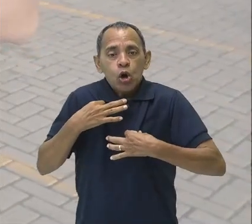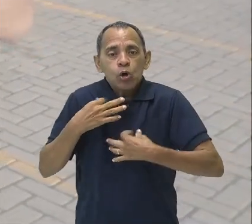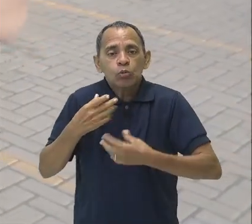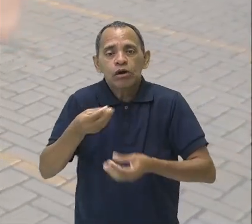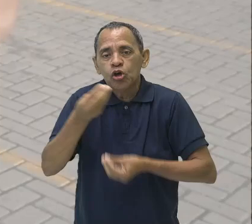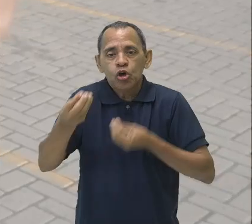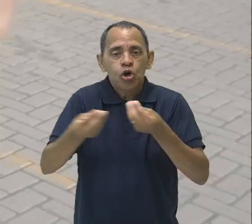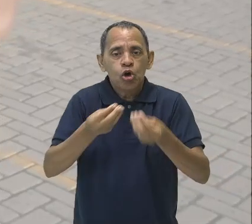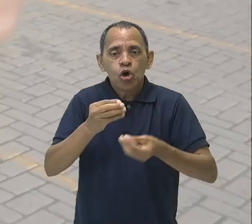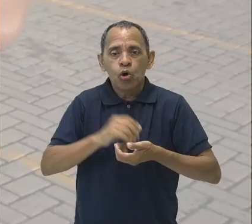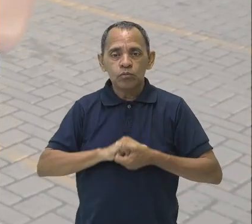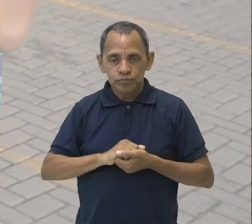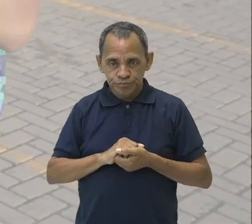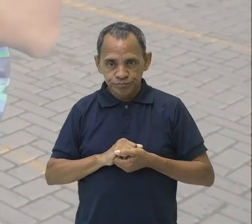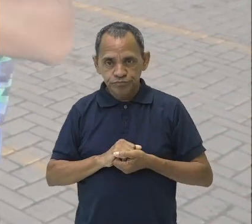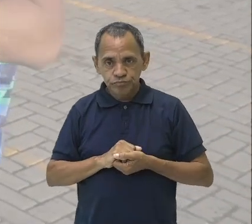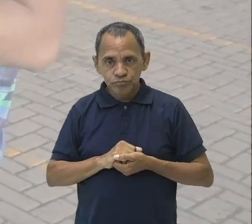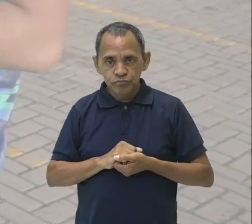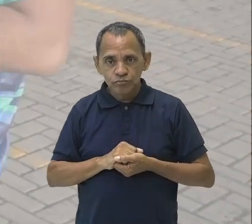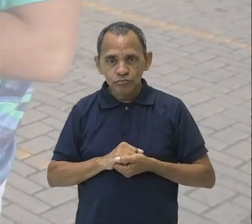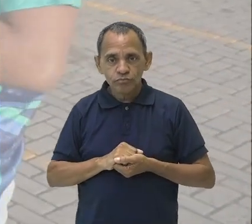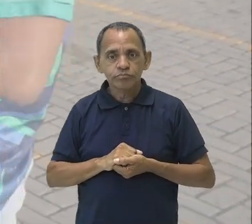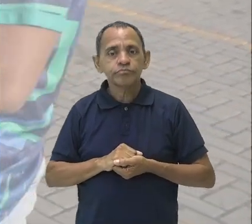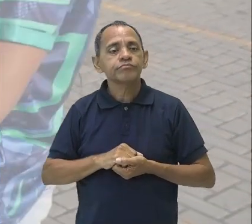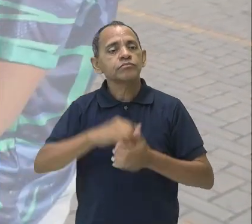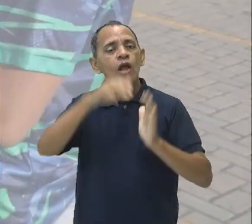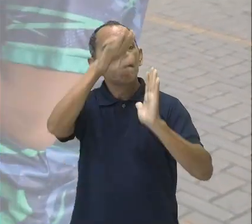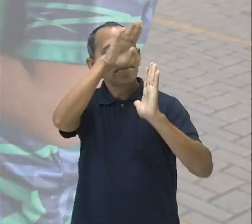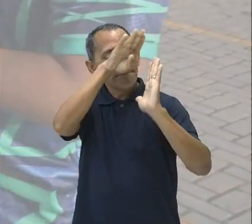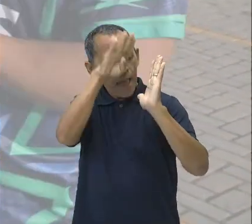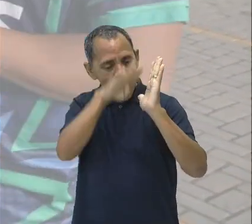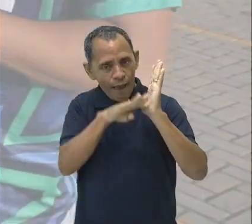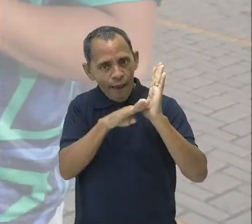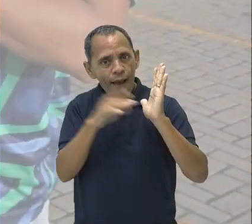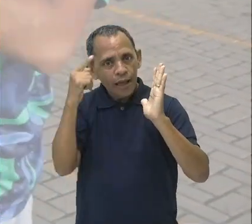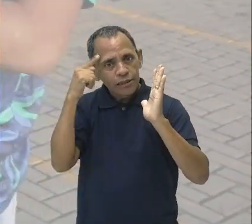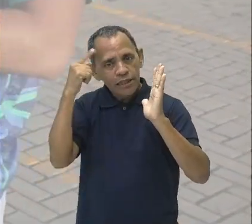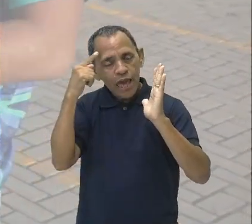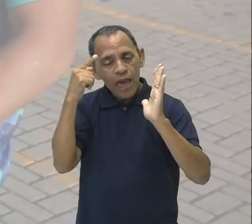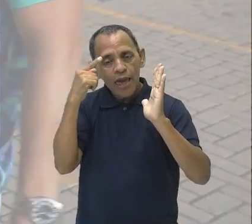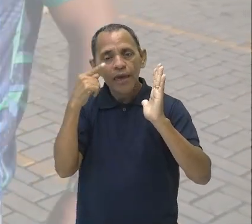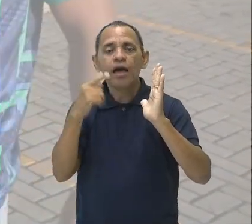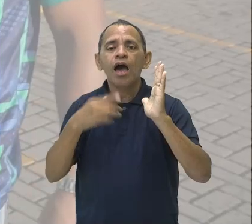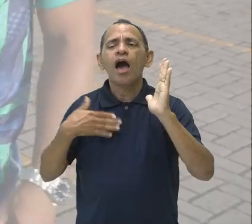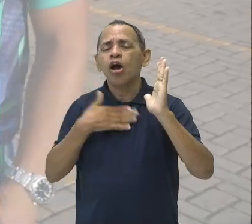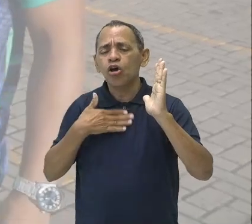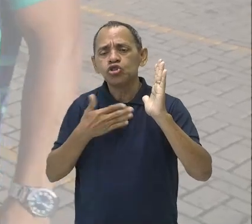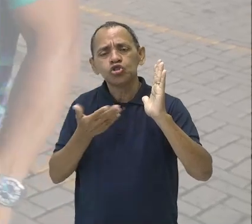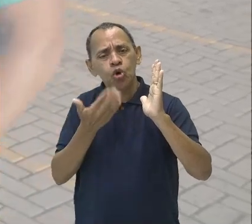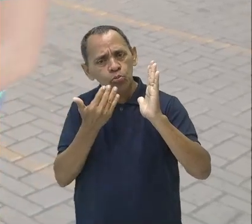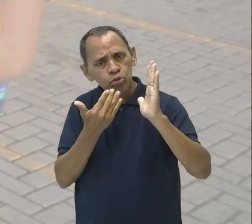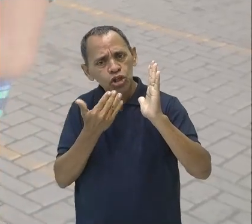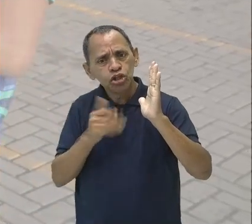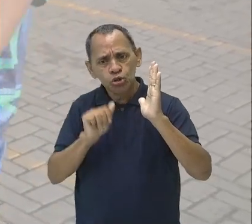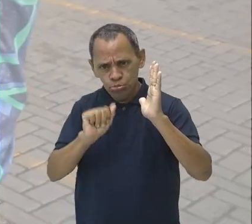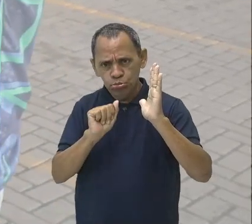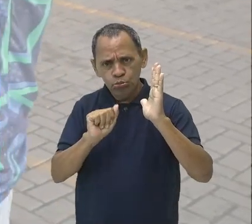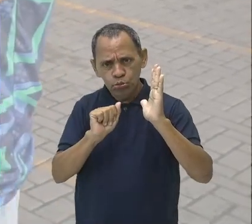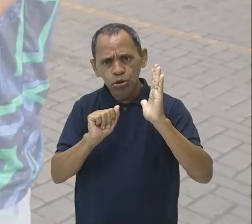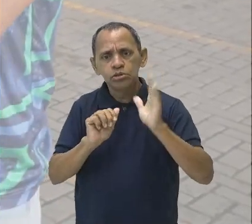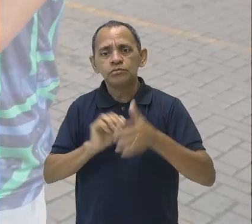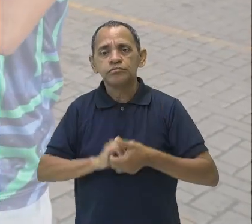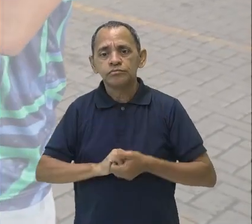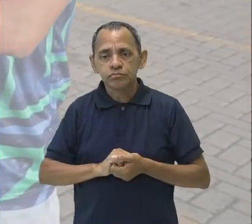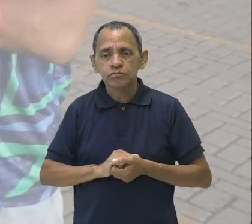no teu cardápio de ideias ali, né? Eu gosto de trabalhar com comida, trabalha com comida. Esse é um ponto a ser levado em consideração, que